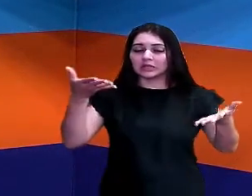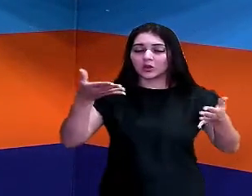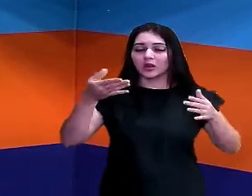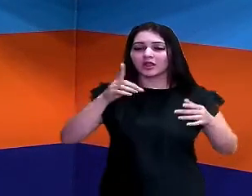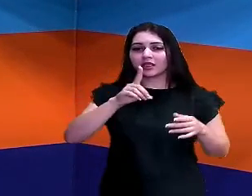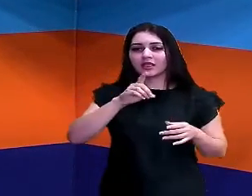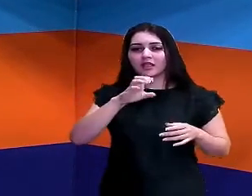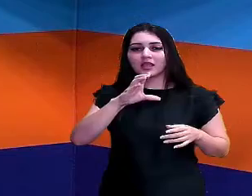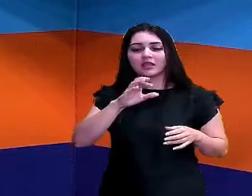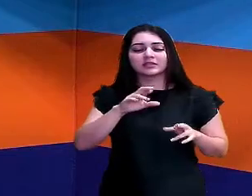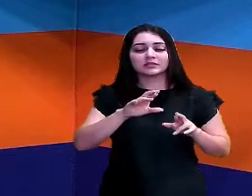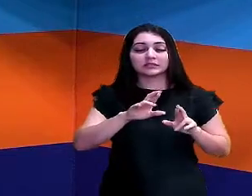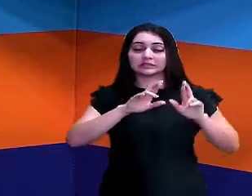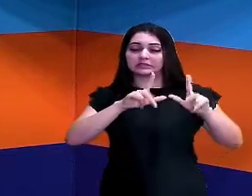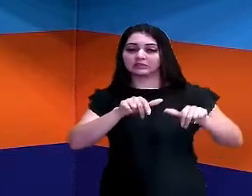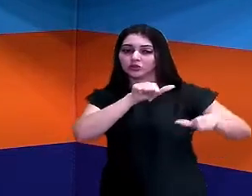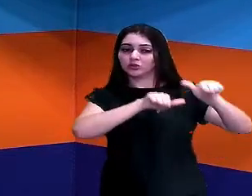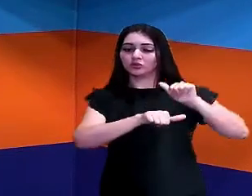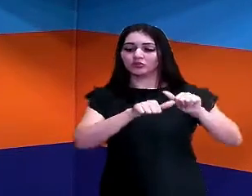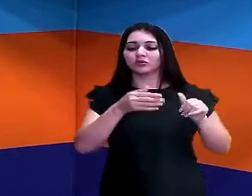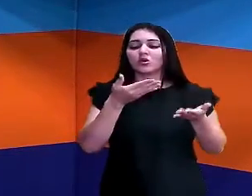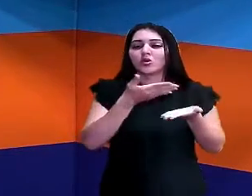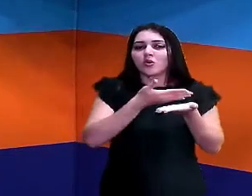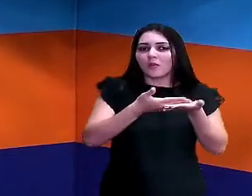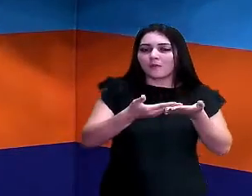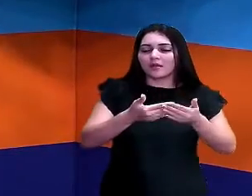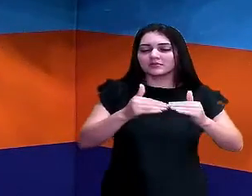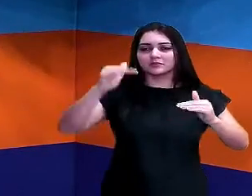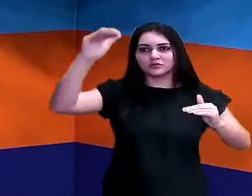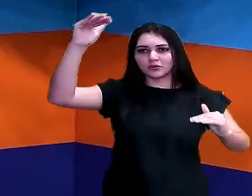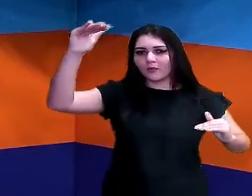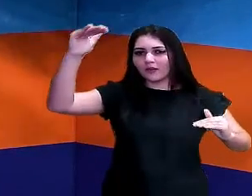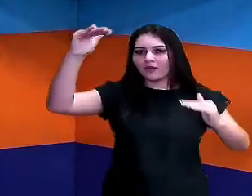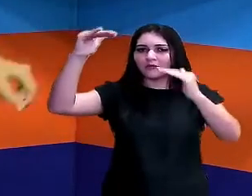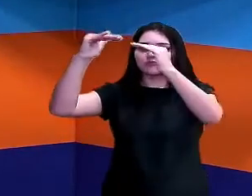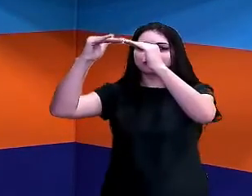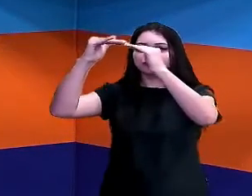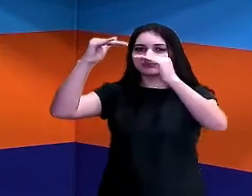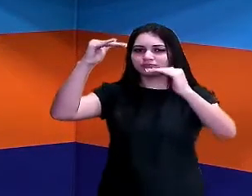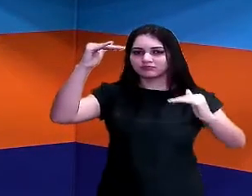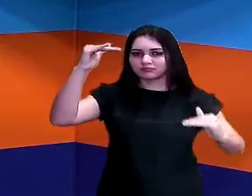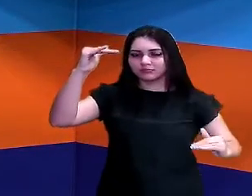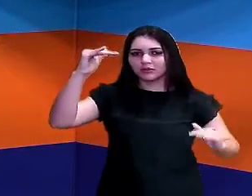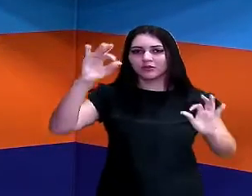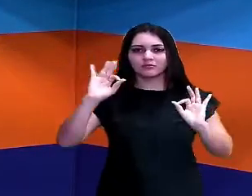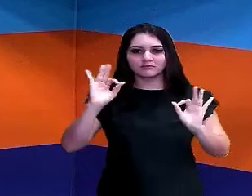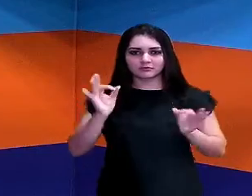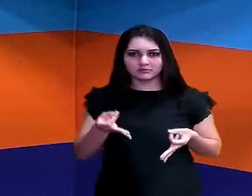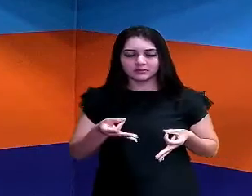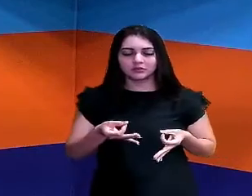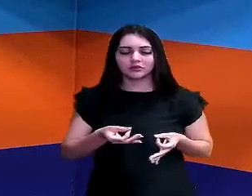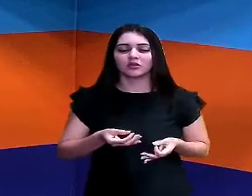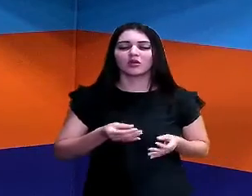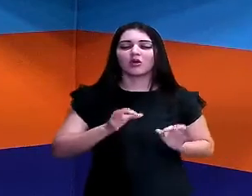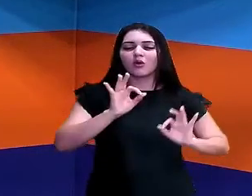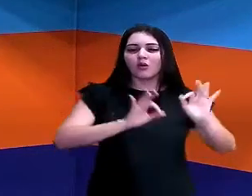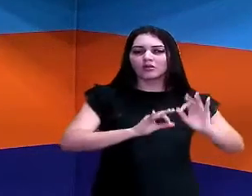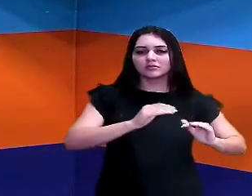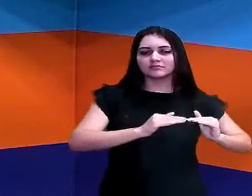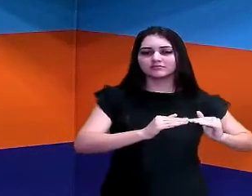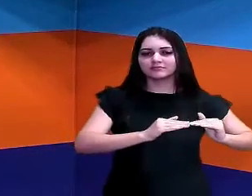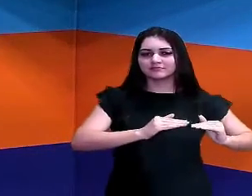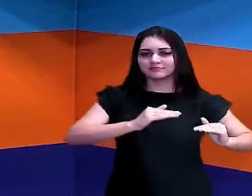decrescente é o contrário. Eu começo do maior e termino no menor, tá certo? Ordem crescente